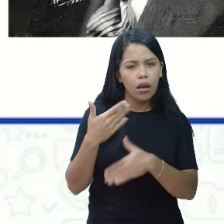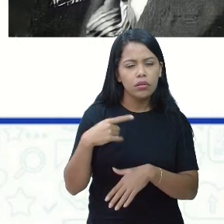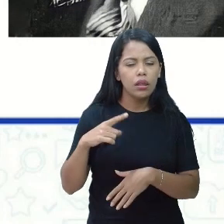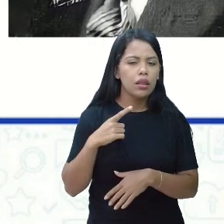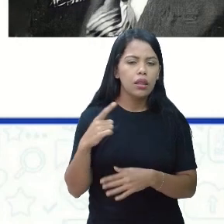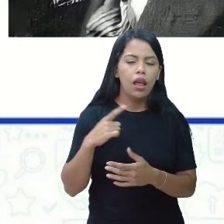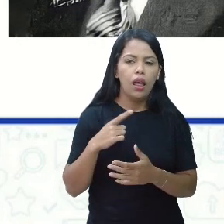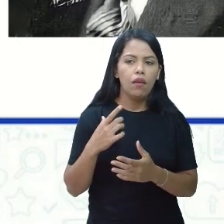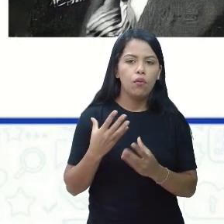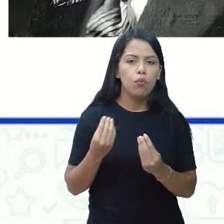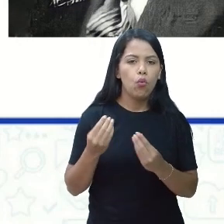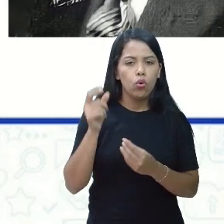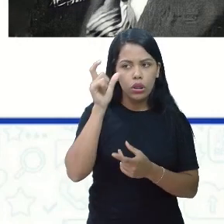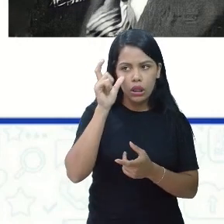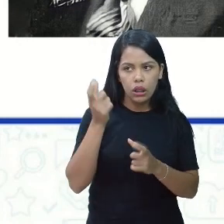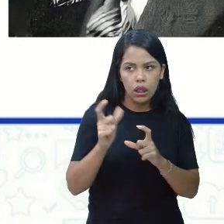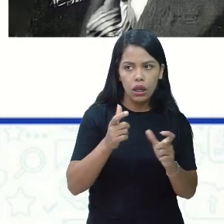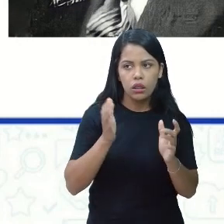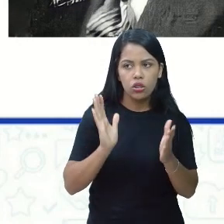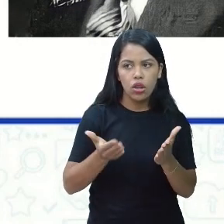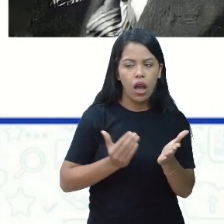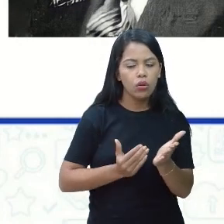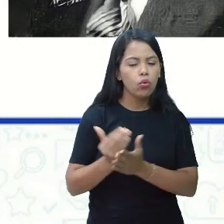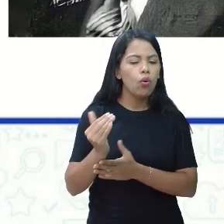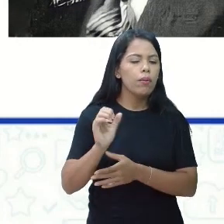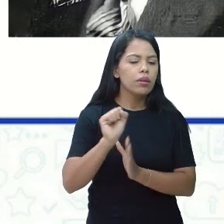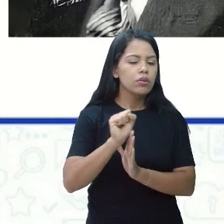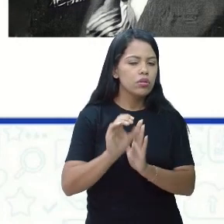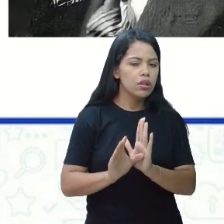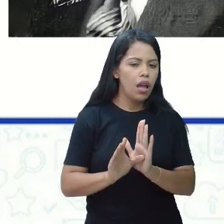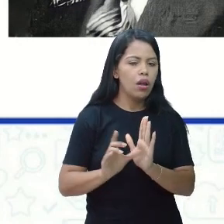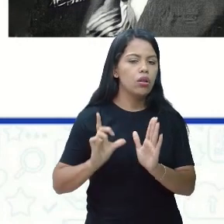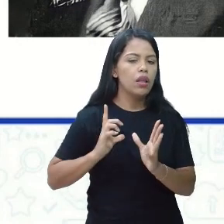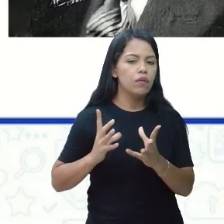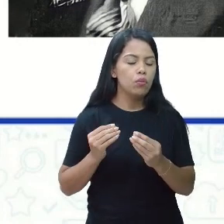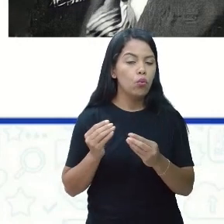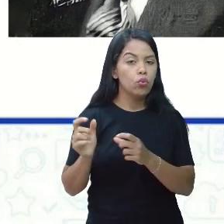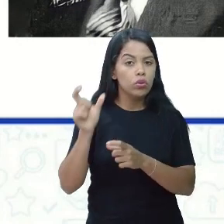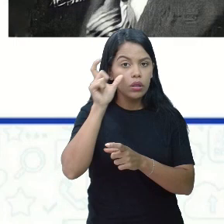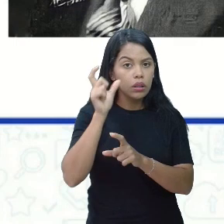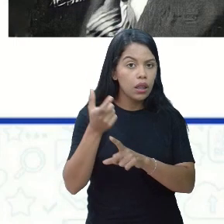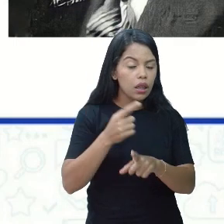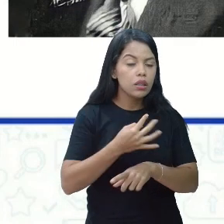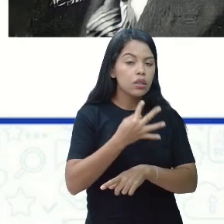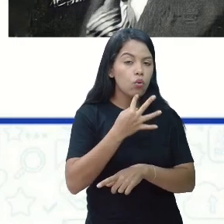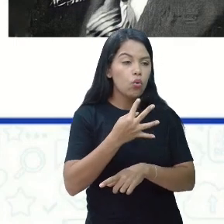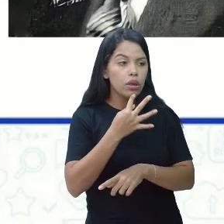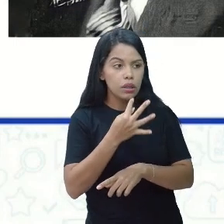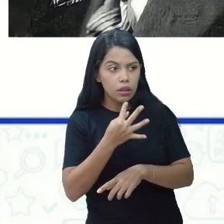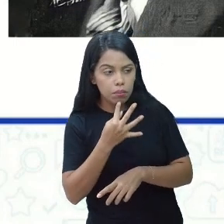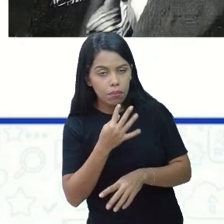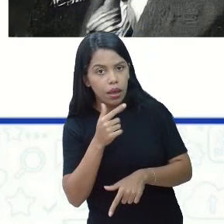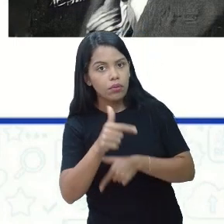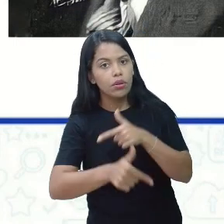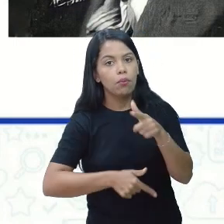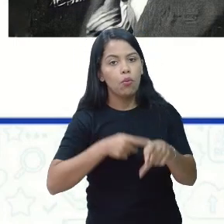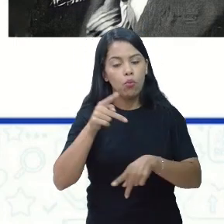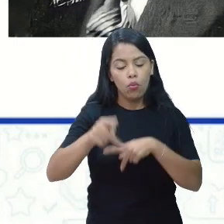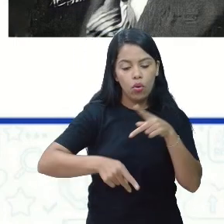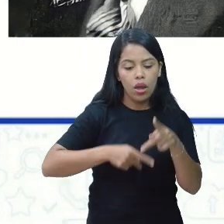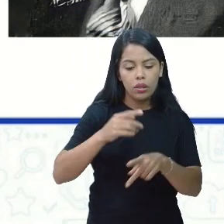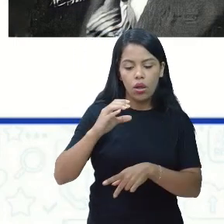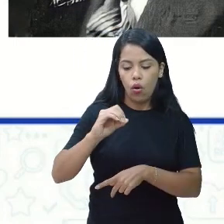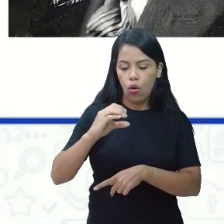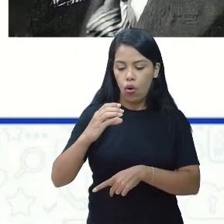Houve interesse desde o início do século, né? Houve muito interesse em conhecer dos povos ocidentais,